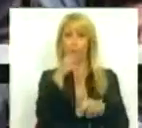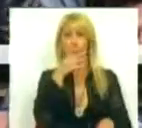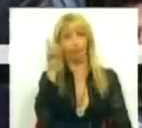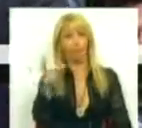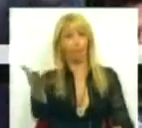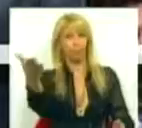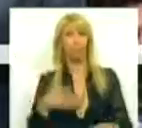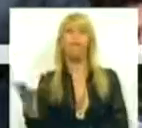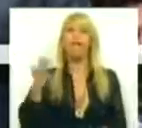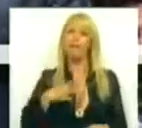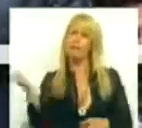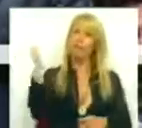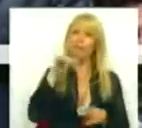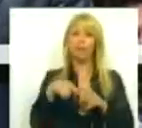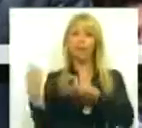este debate um pequeno